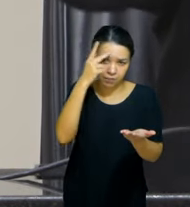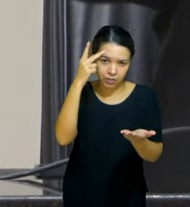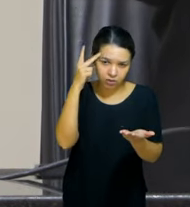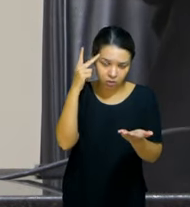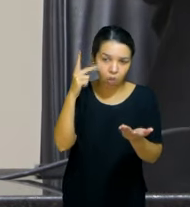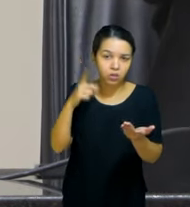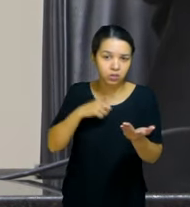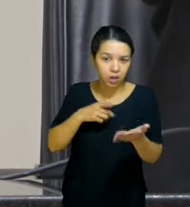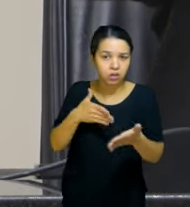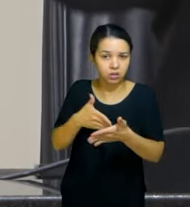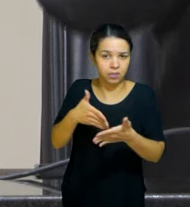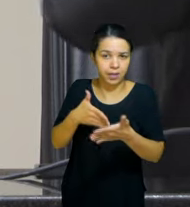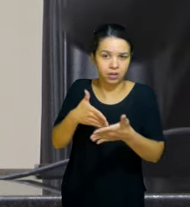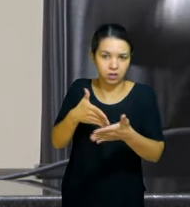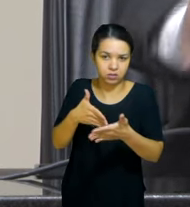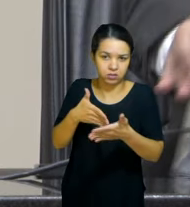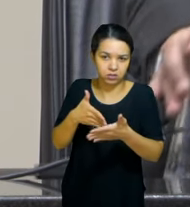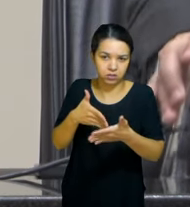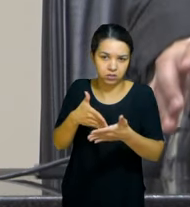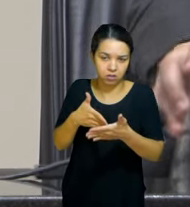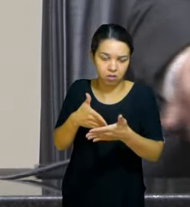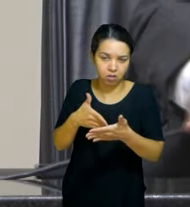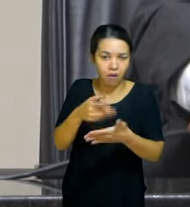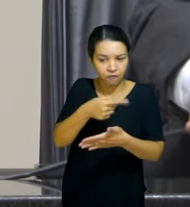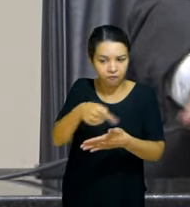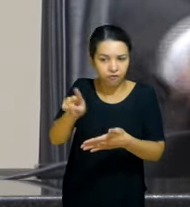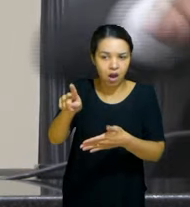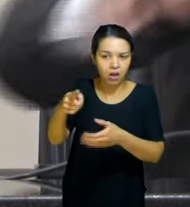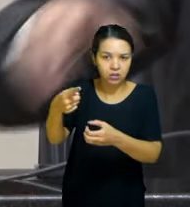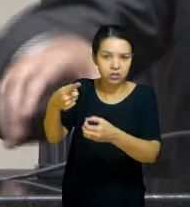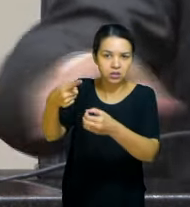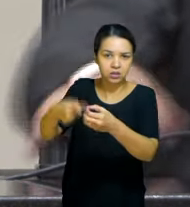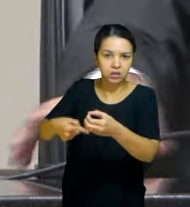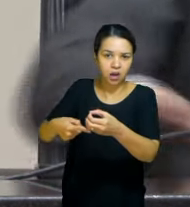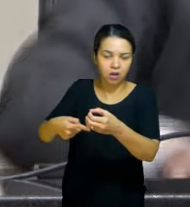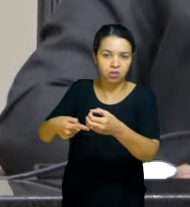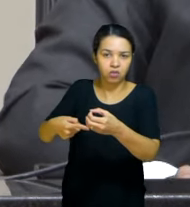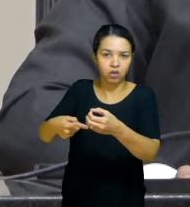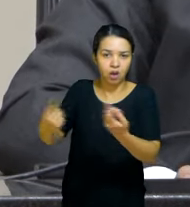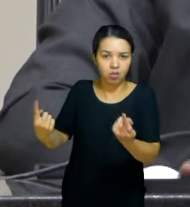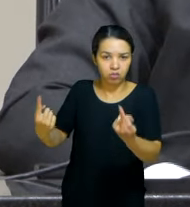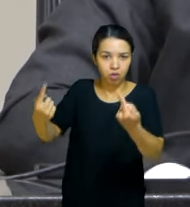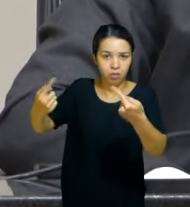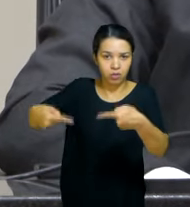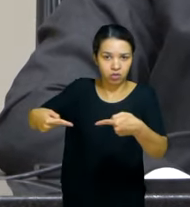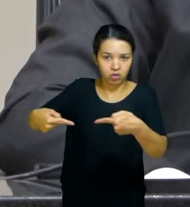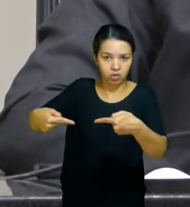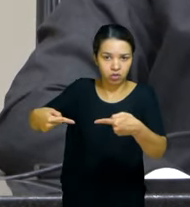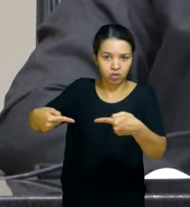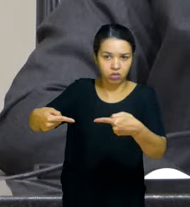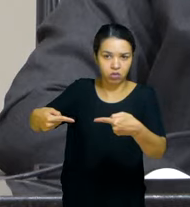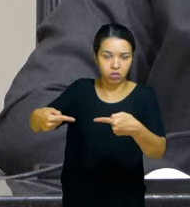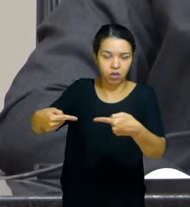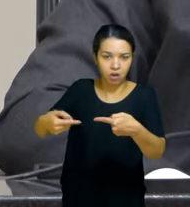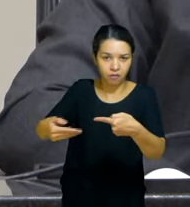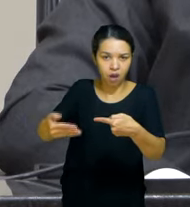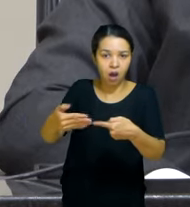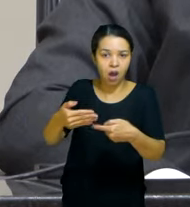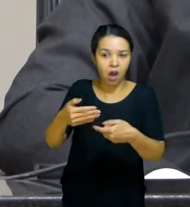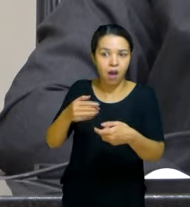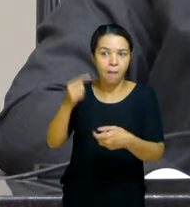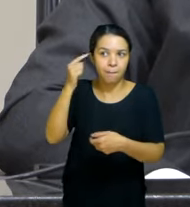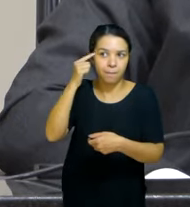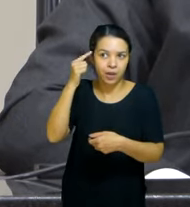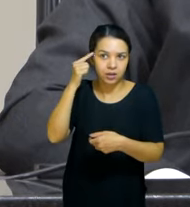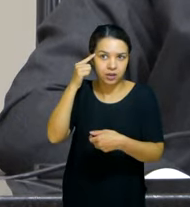dificuldade, para uma cidade, para competir, dando eles a esperança de competição, dando eles a condição de que